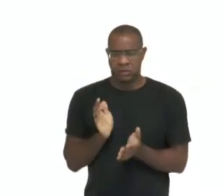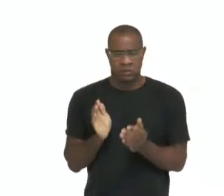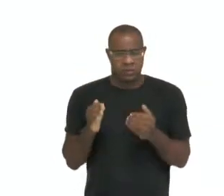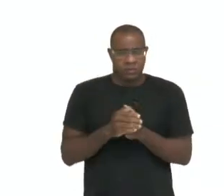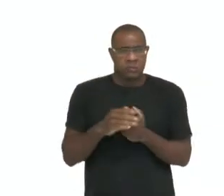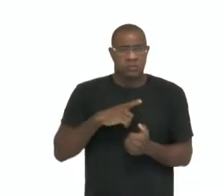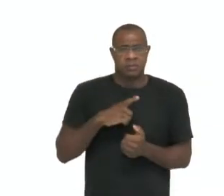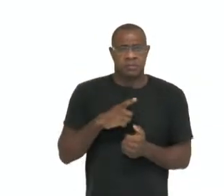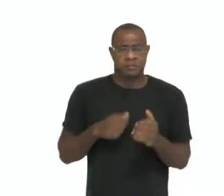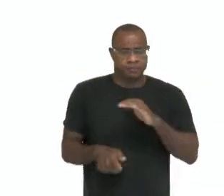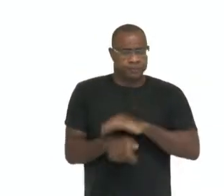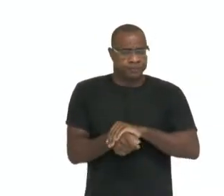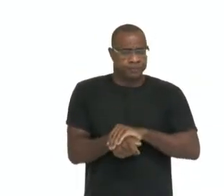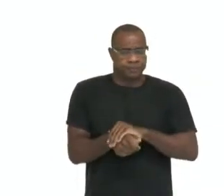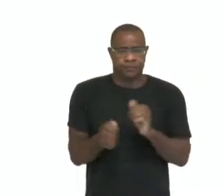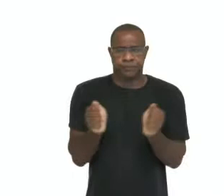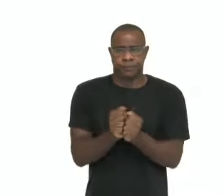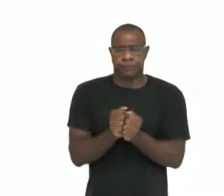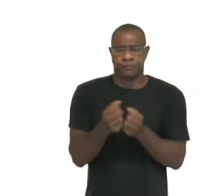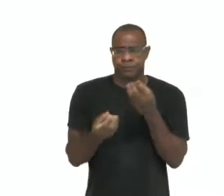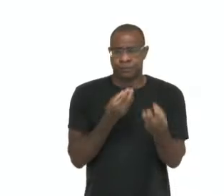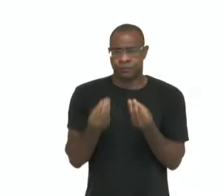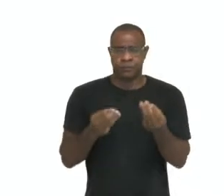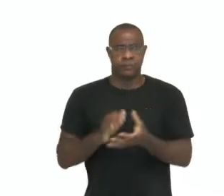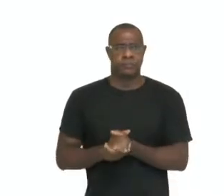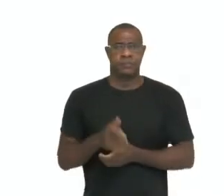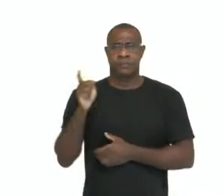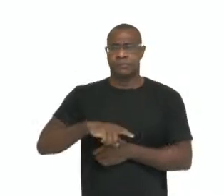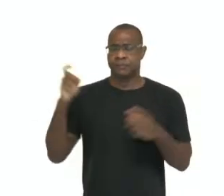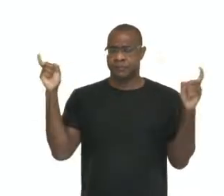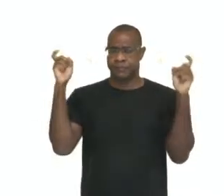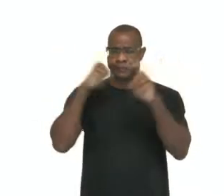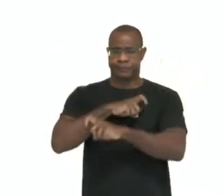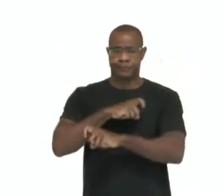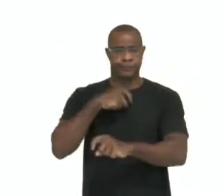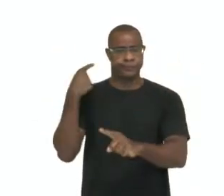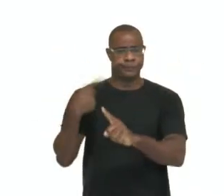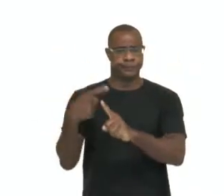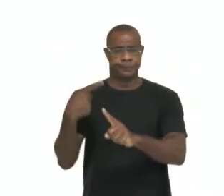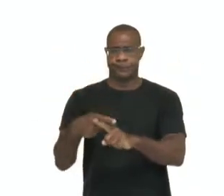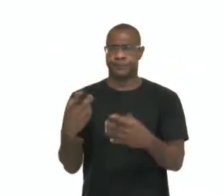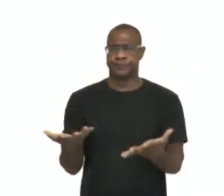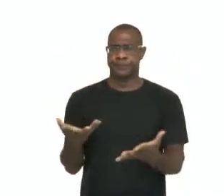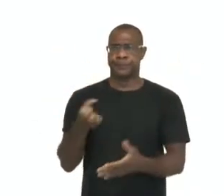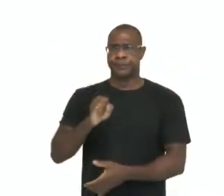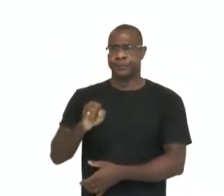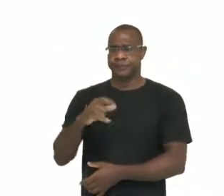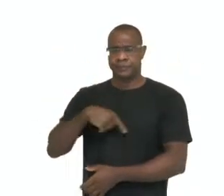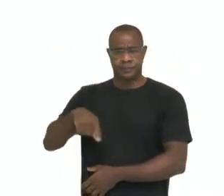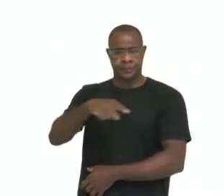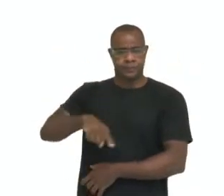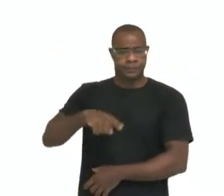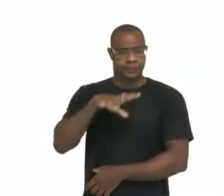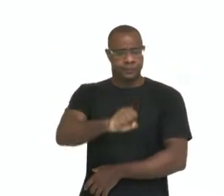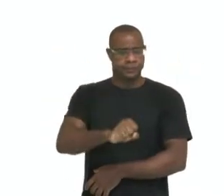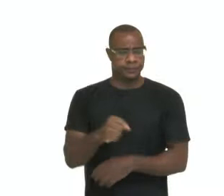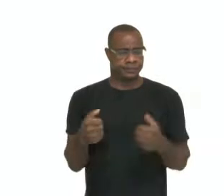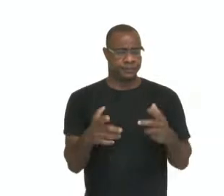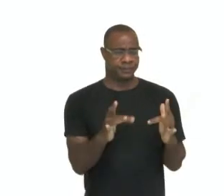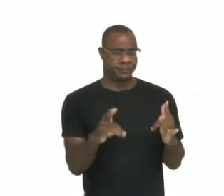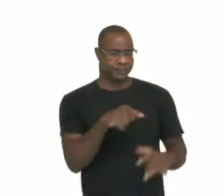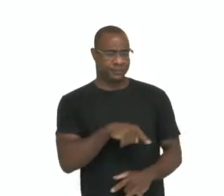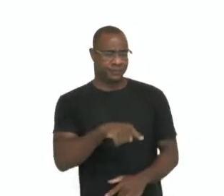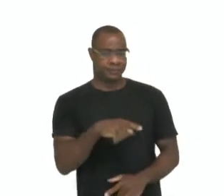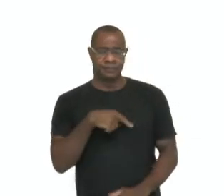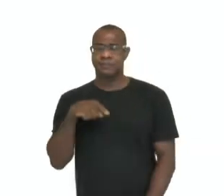do Tartaruga. E esta é a dificuldade, porque se eles pegam de namoro, a senhora